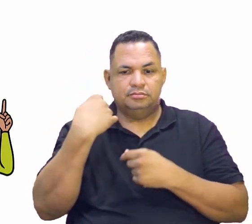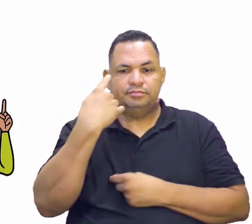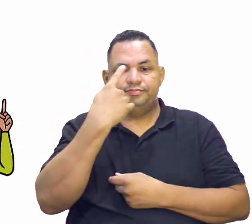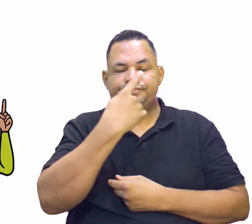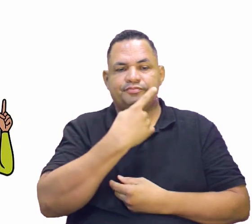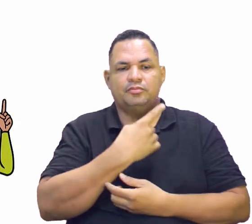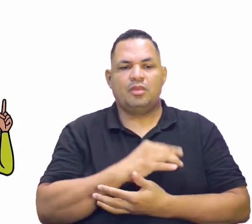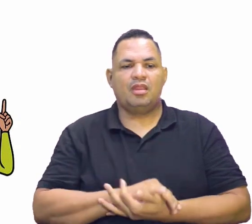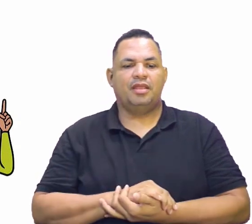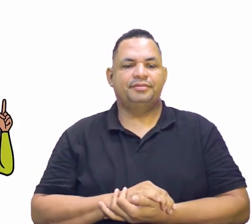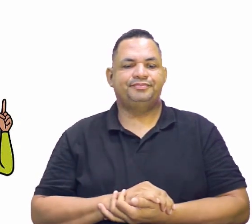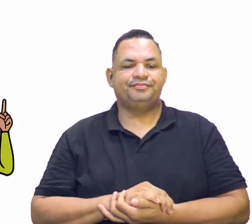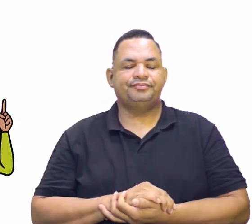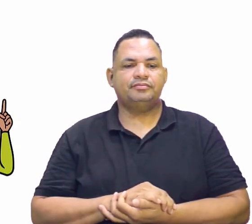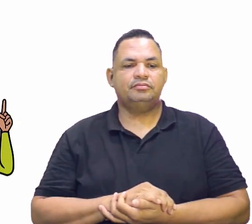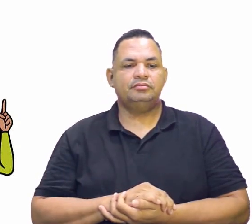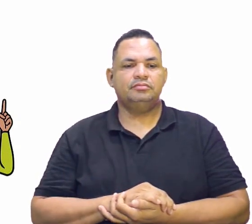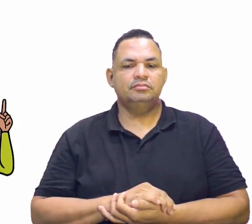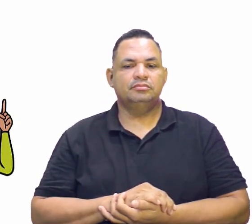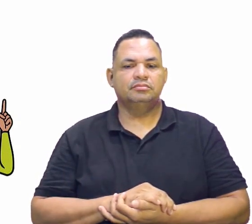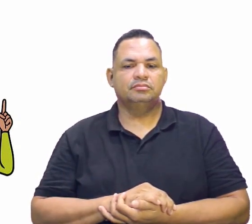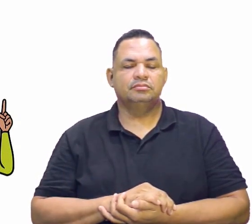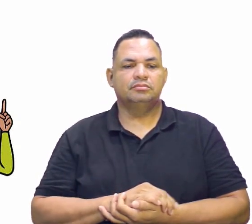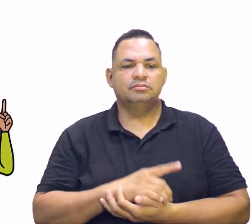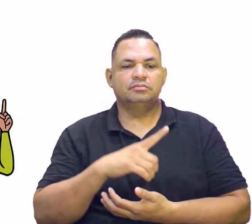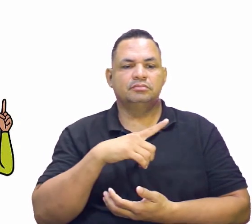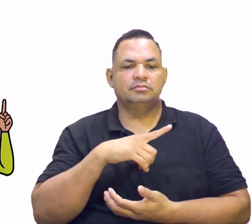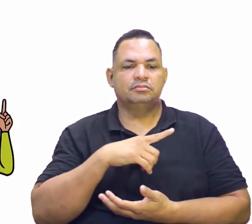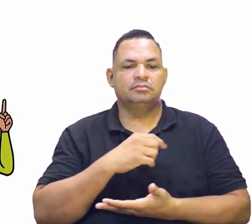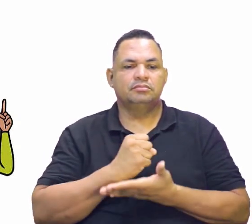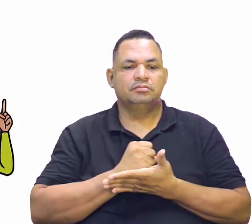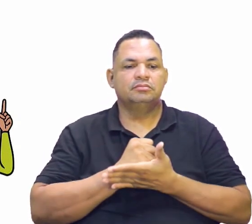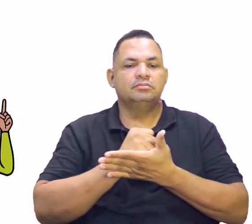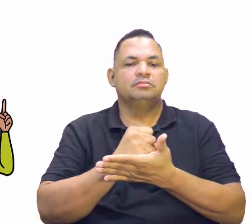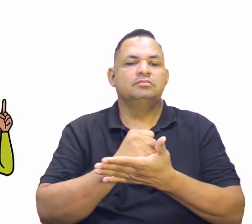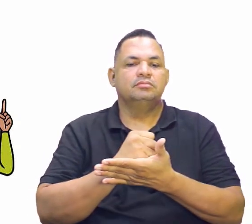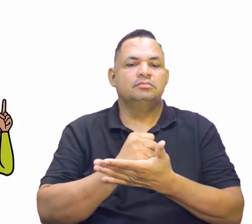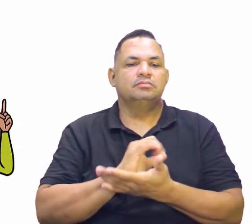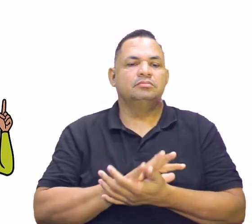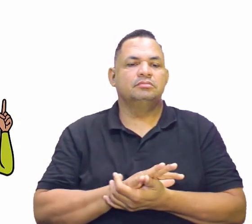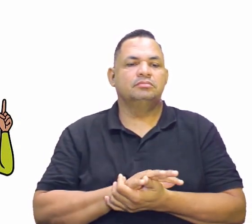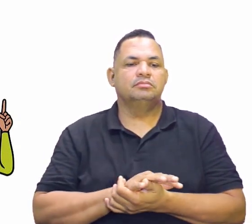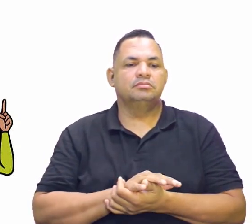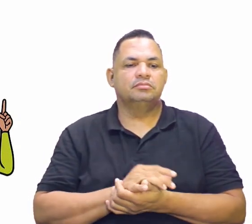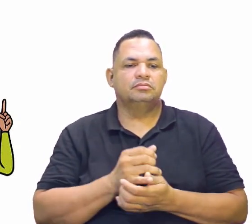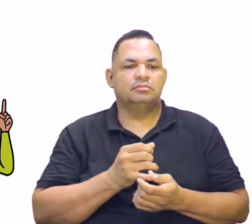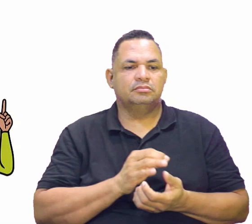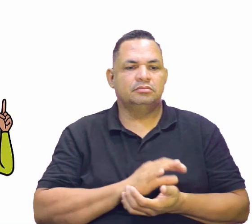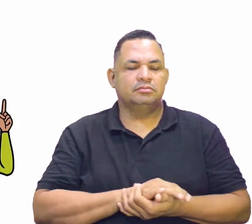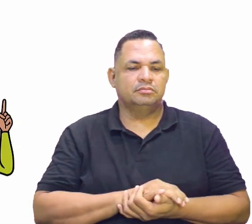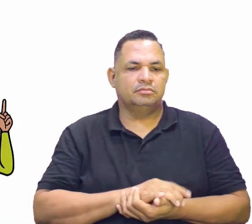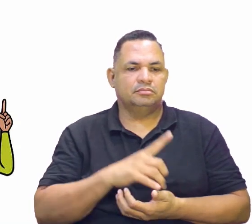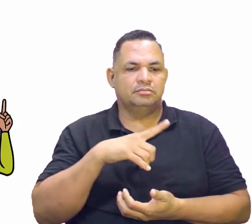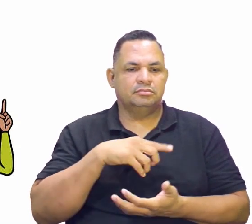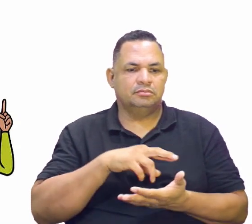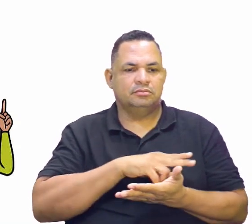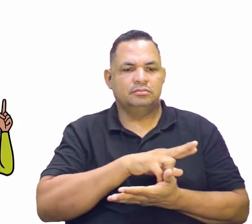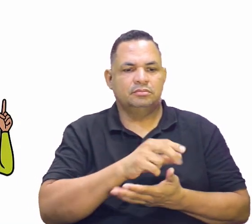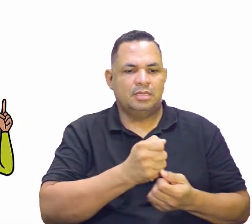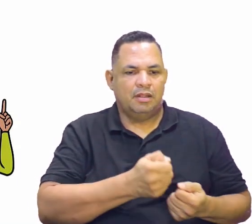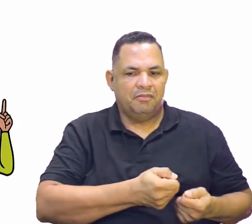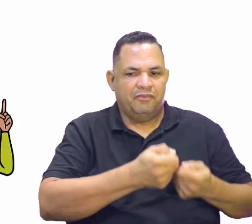rosto, né? Tendo apoio por quê? Por várias, né? Assim,